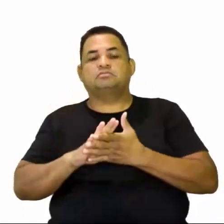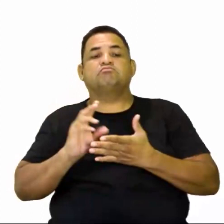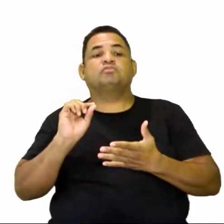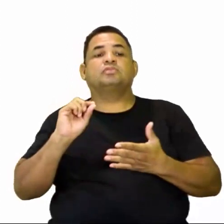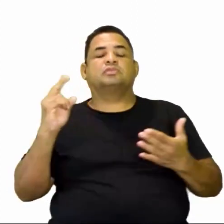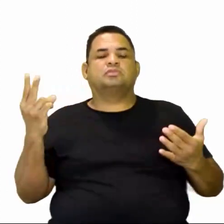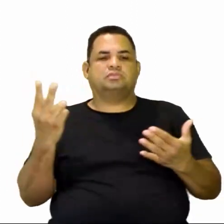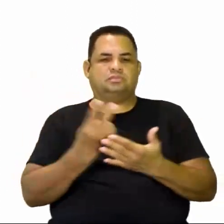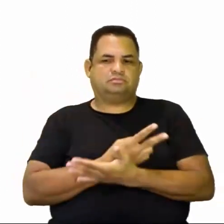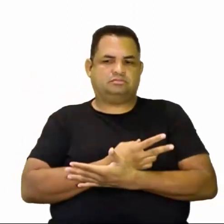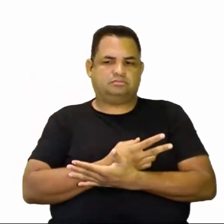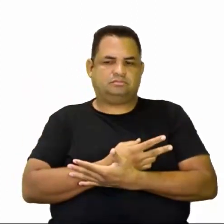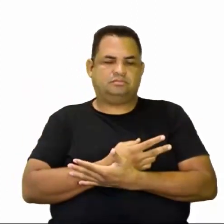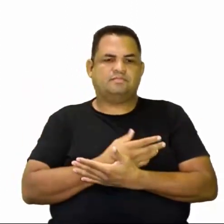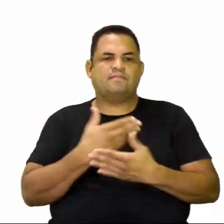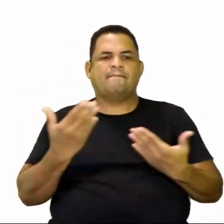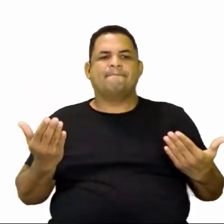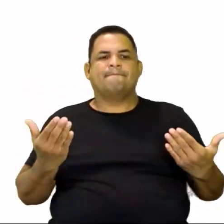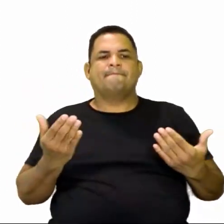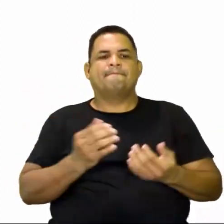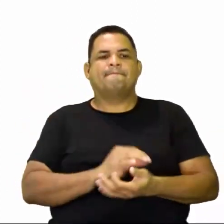acontece?